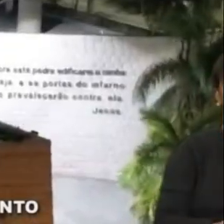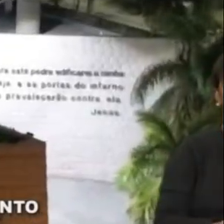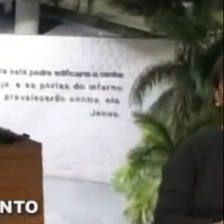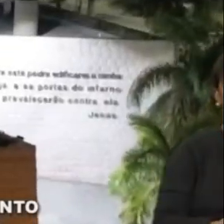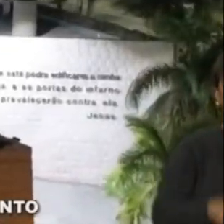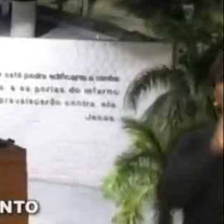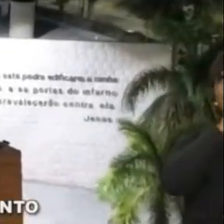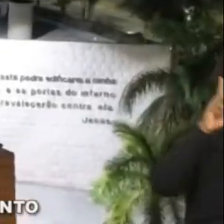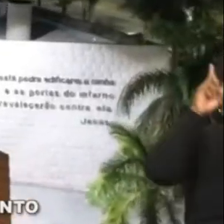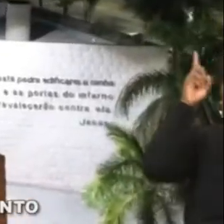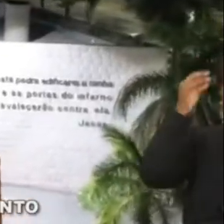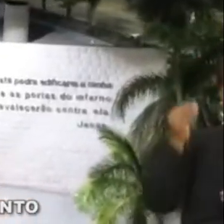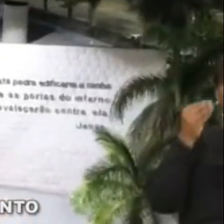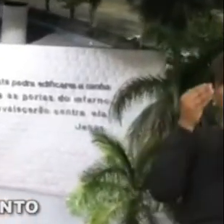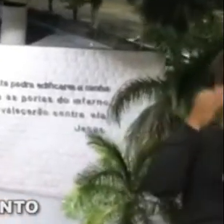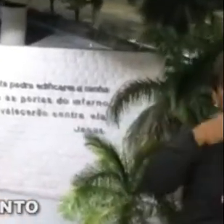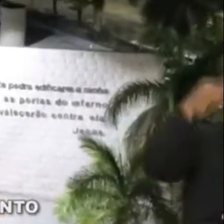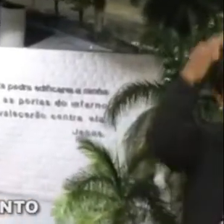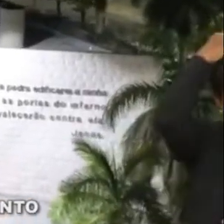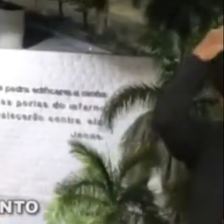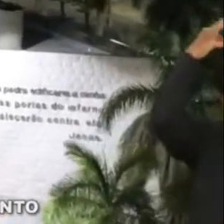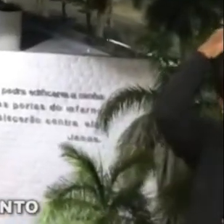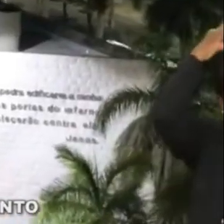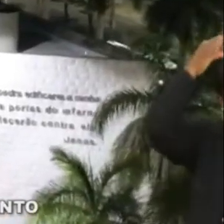que te dá o Espírito dEle.